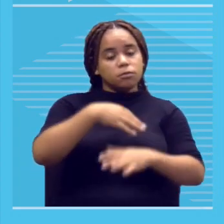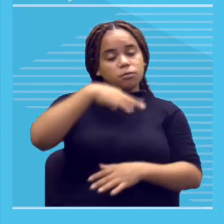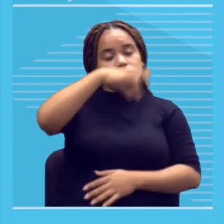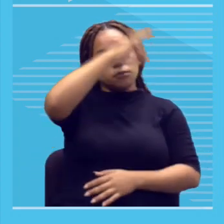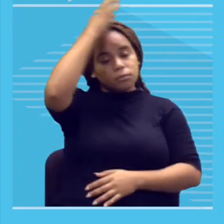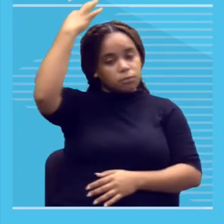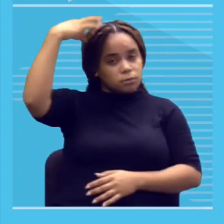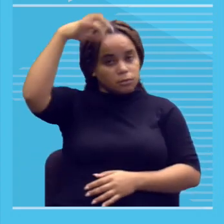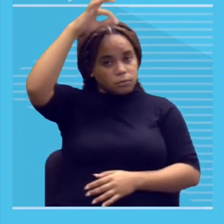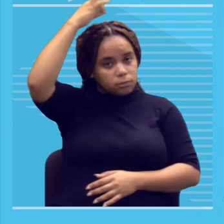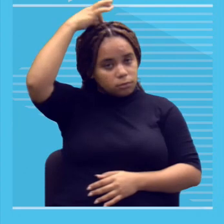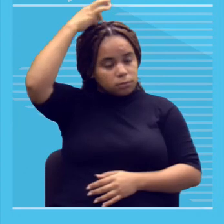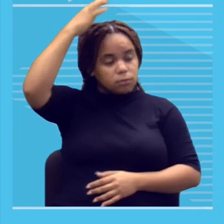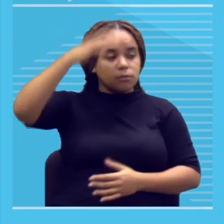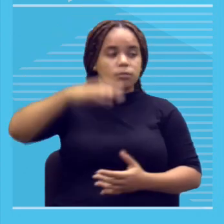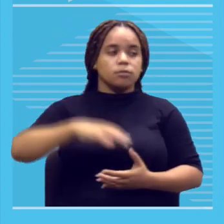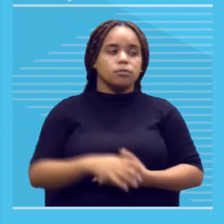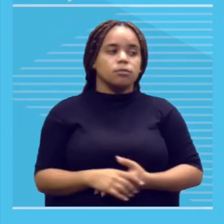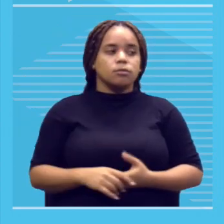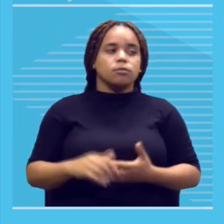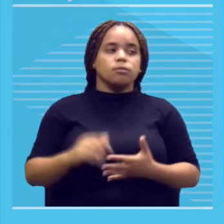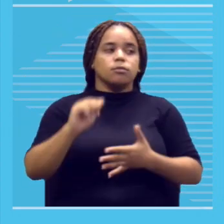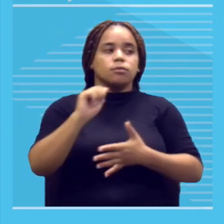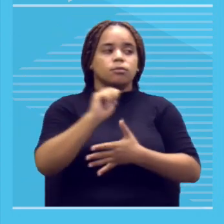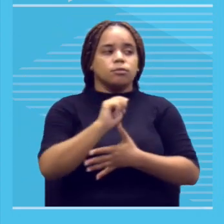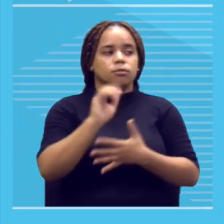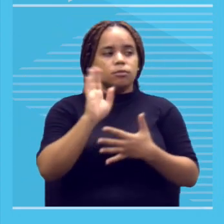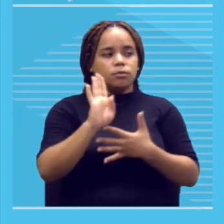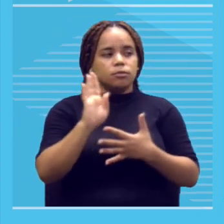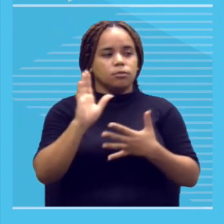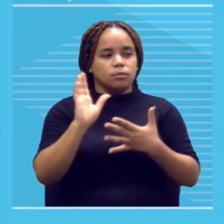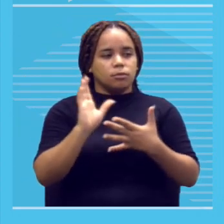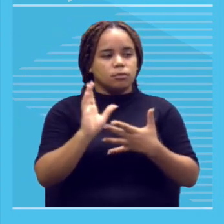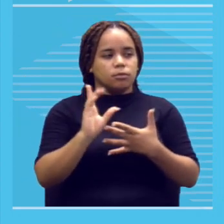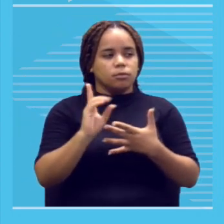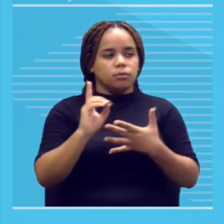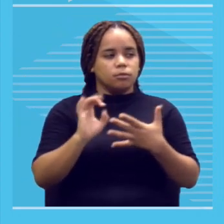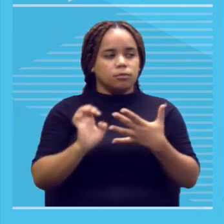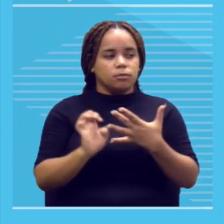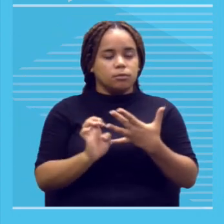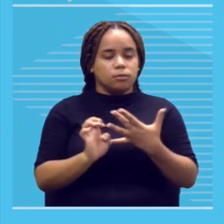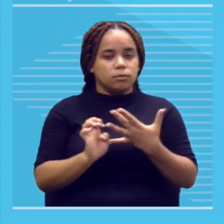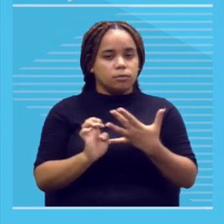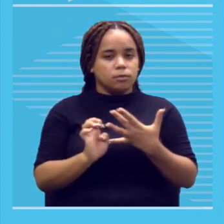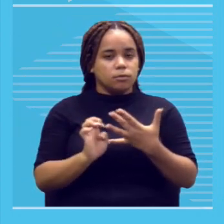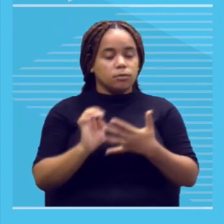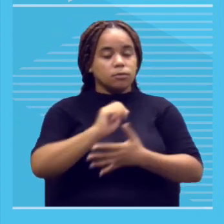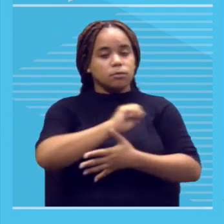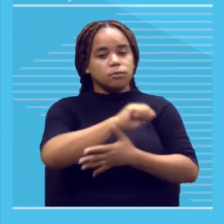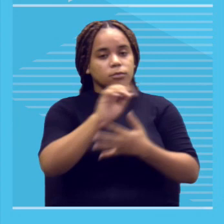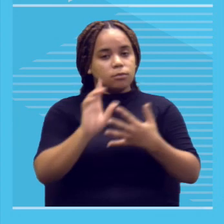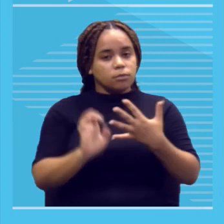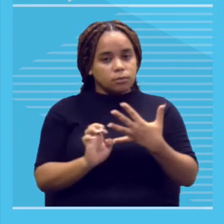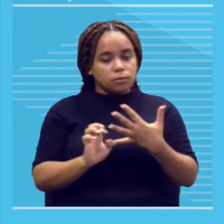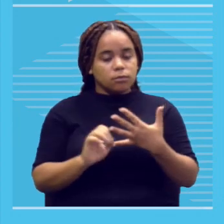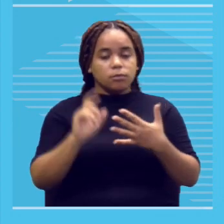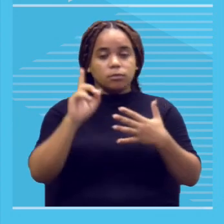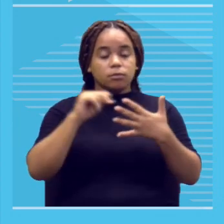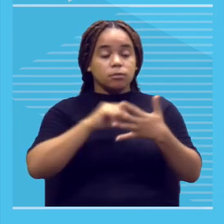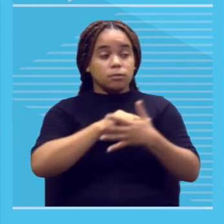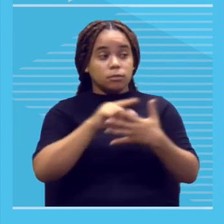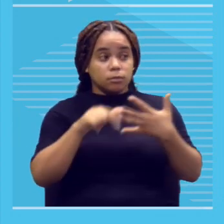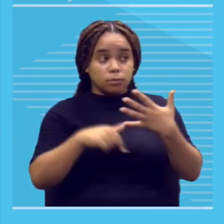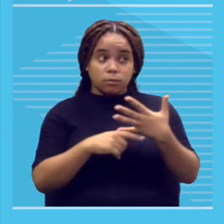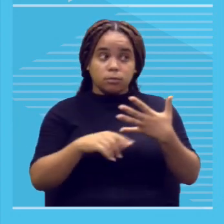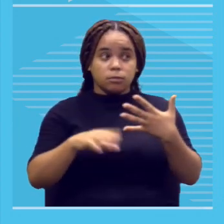bom a letra a b c d e e são os cinco pilares